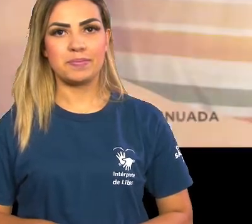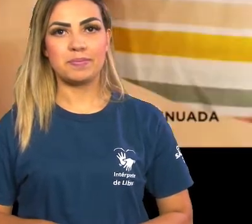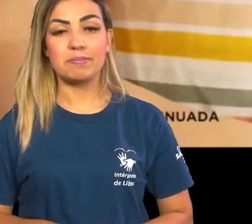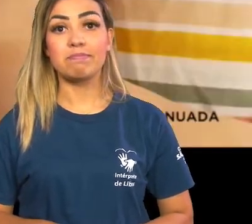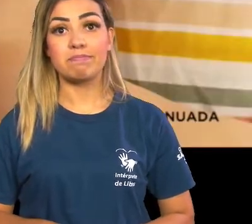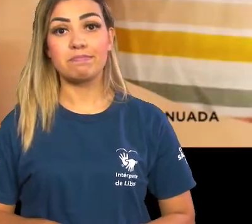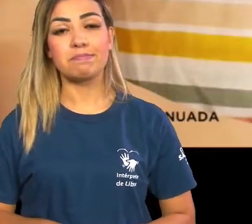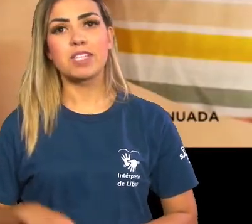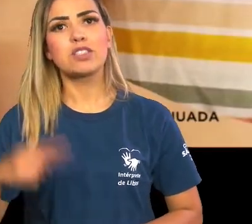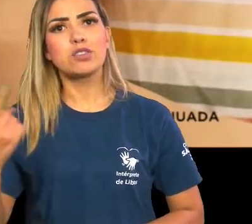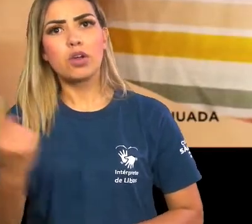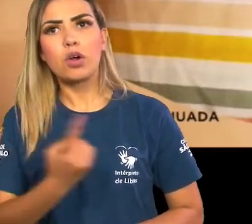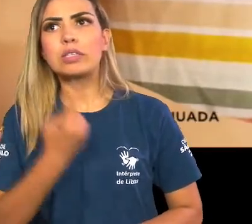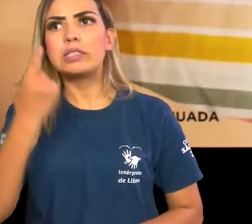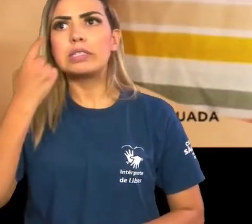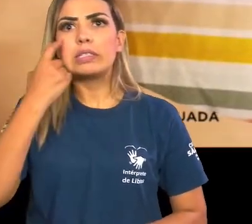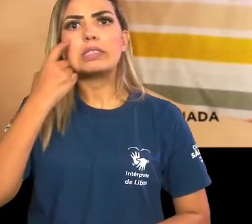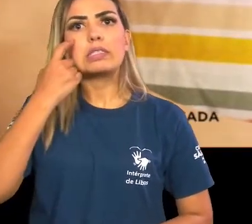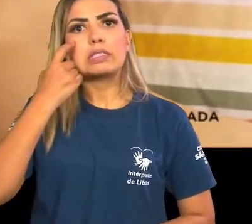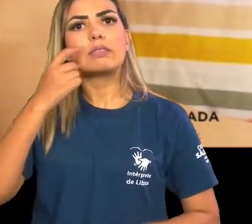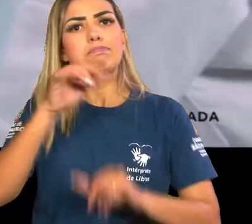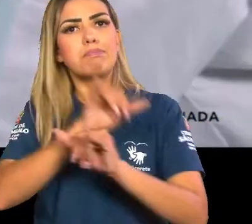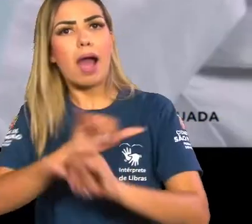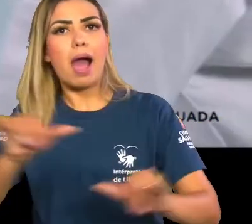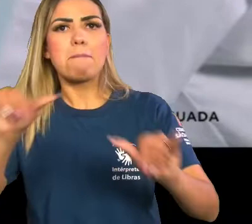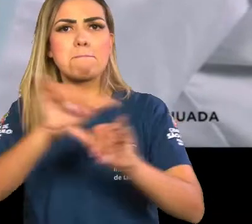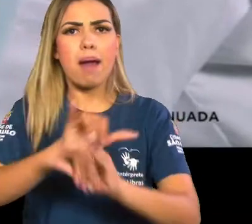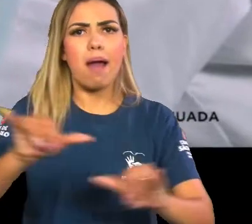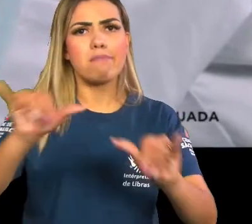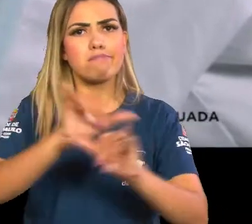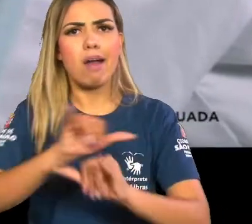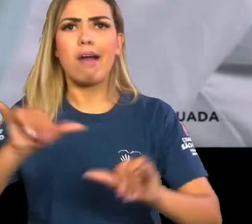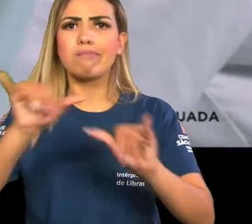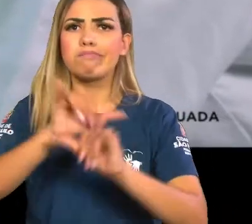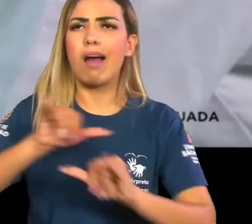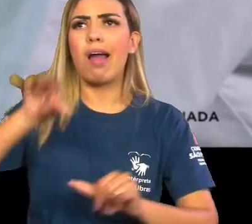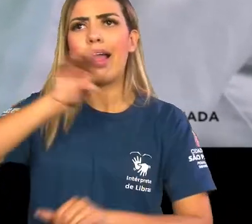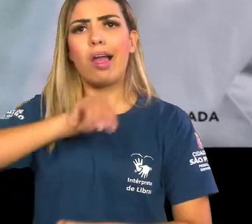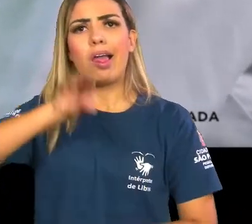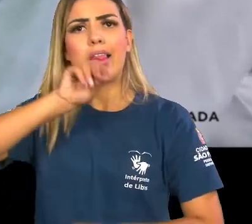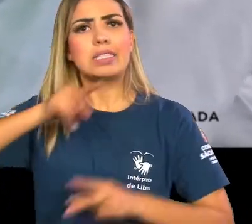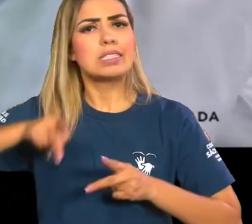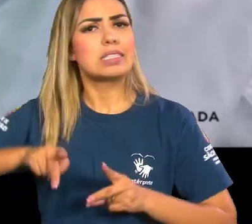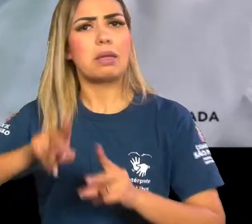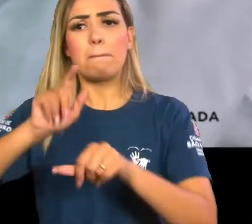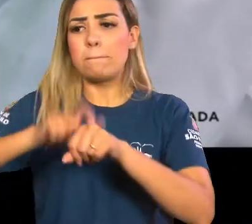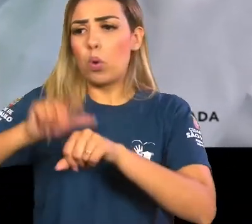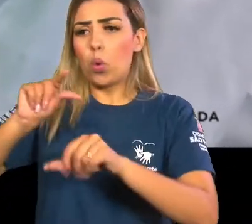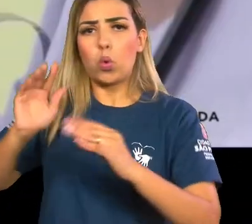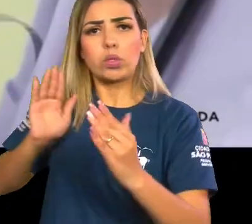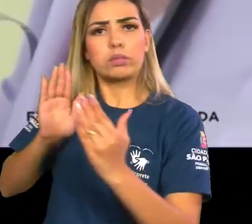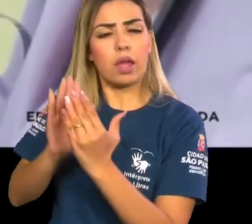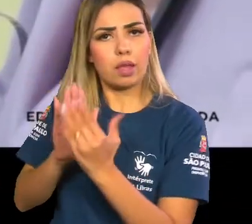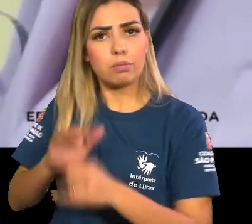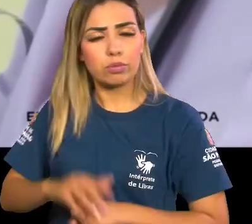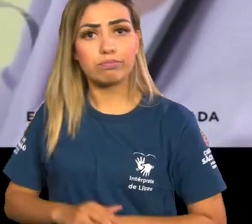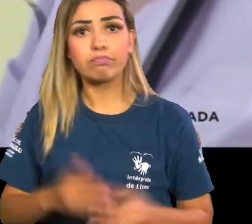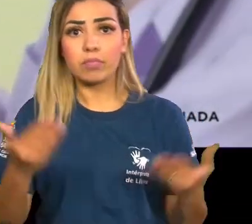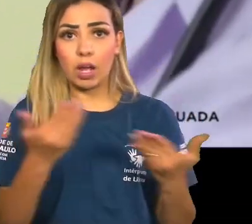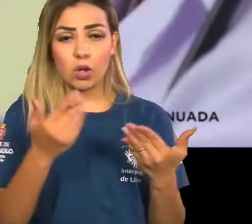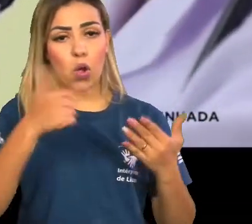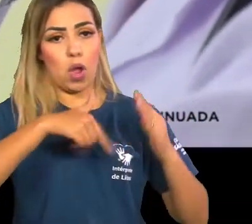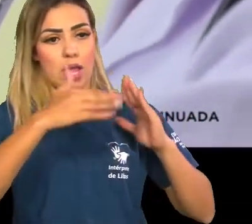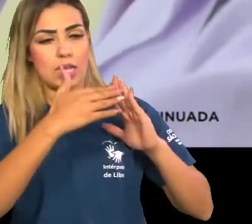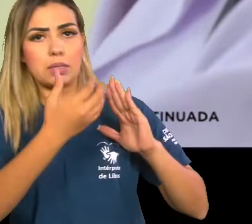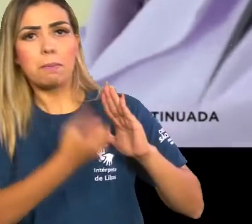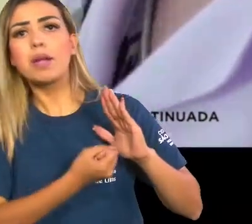Nunca falamos tanto em tão pouco tempo. Ainda no primeiro trimestre, a Casa Hunter apresentou ao público sua primeira grande entrega do